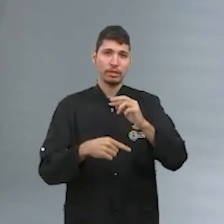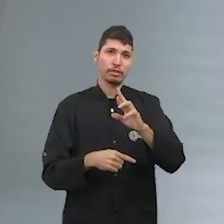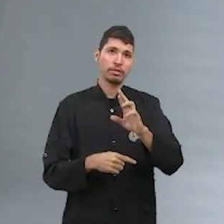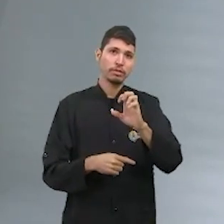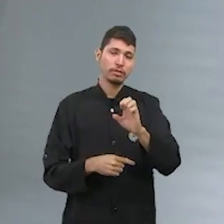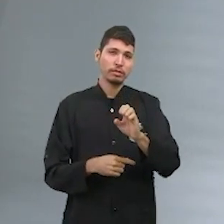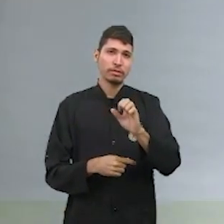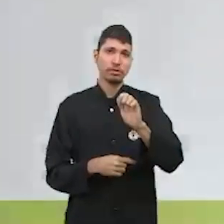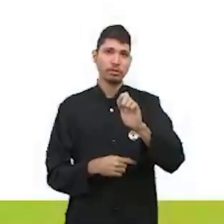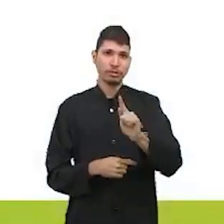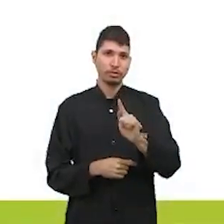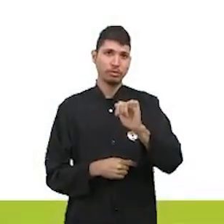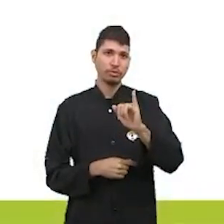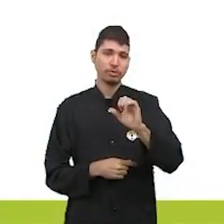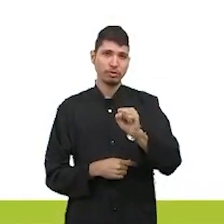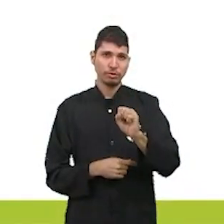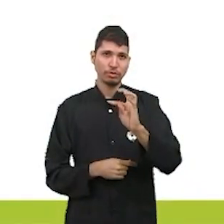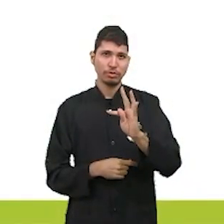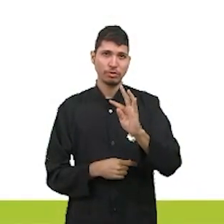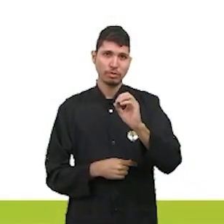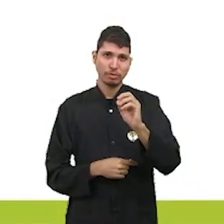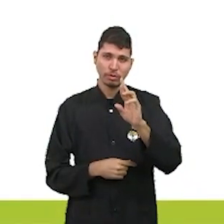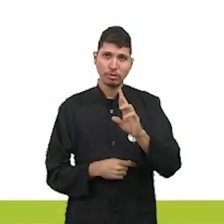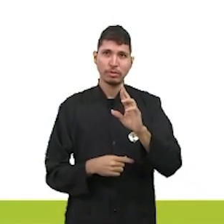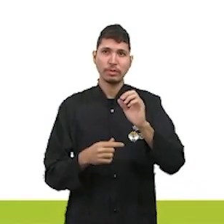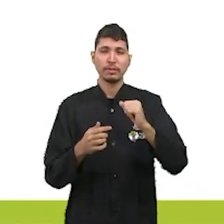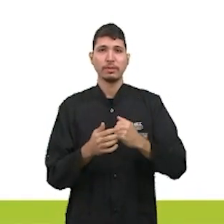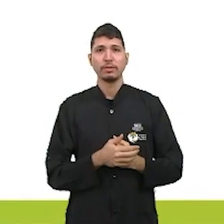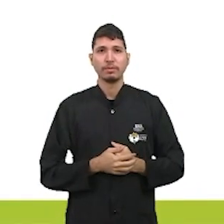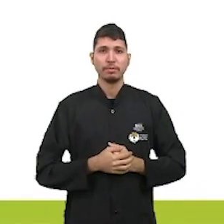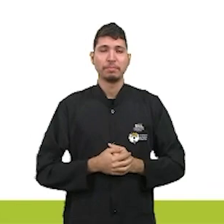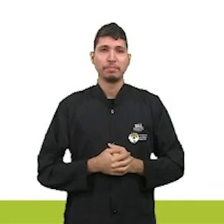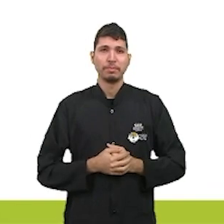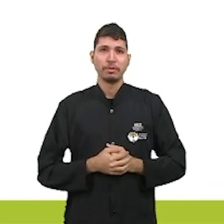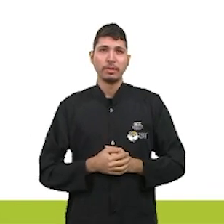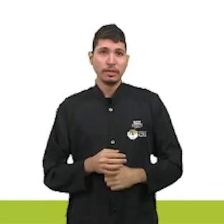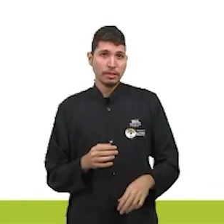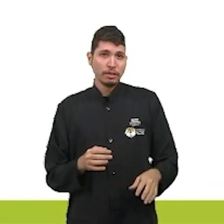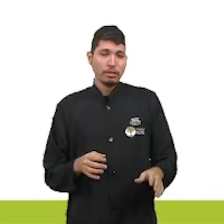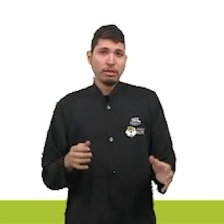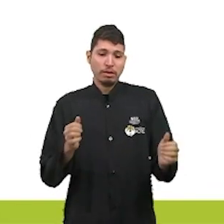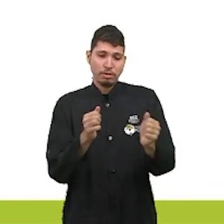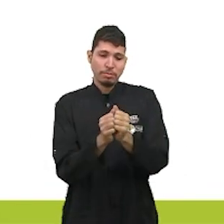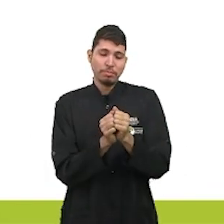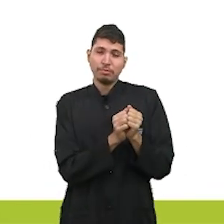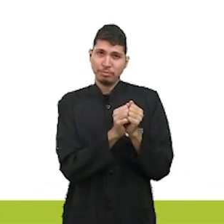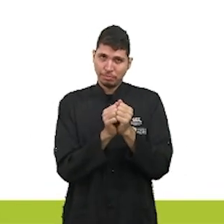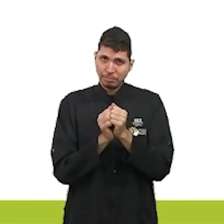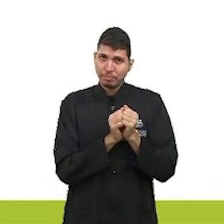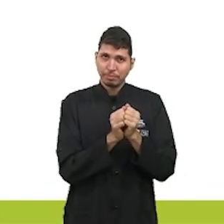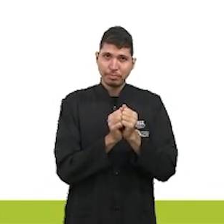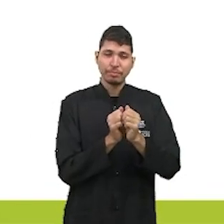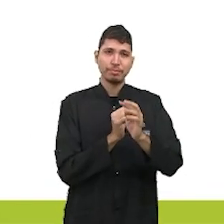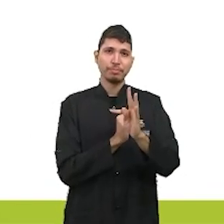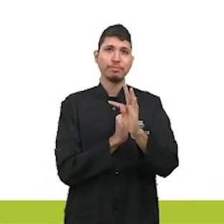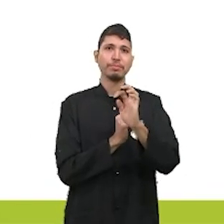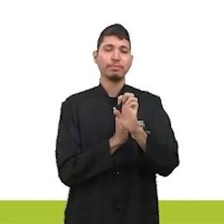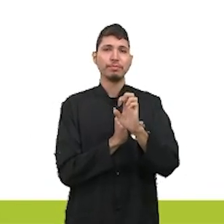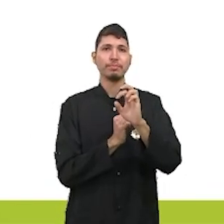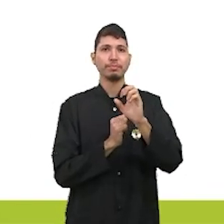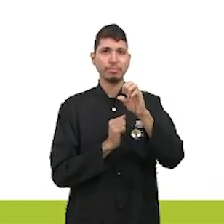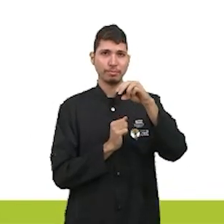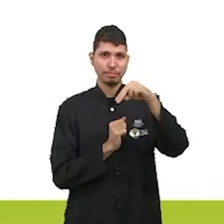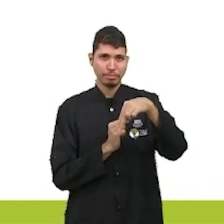medir ali minha DDP. Quem é minha DDP? É a minha tensão elétrica, tá? E ele deve ser ligado em paralelo